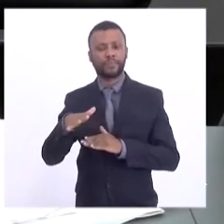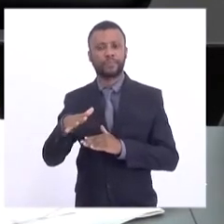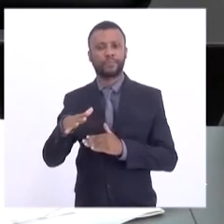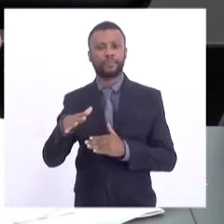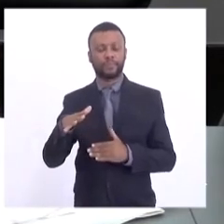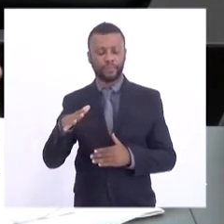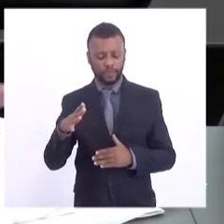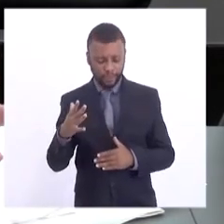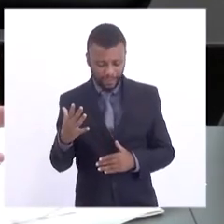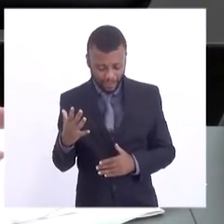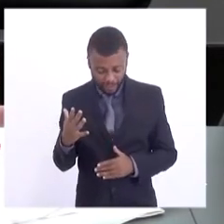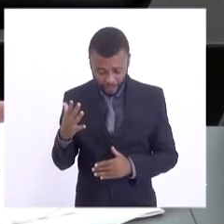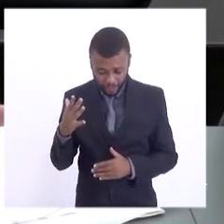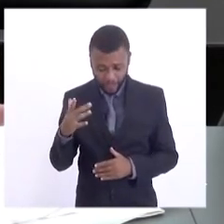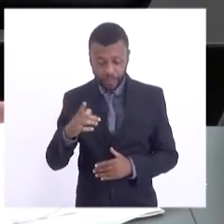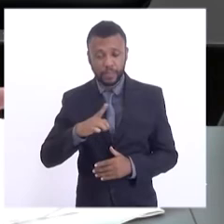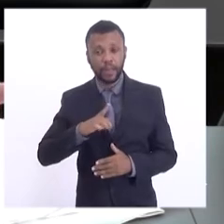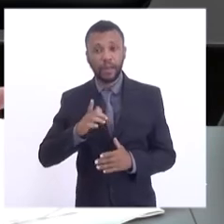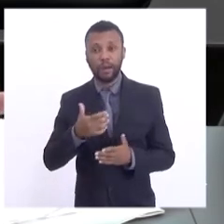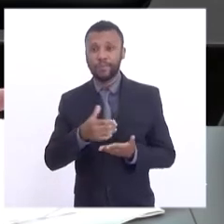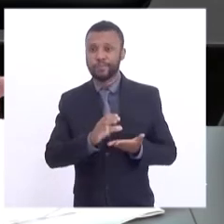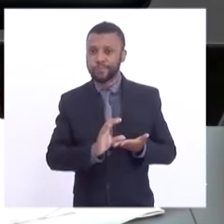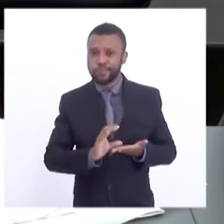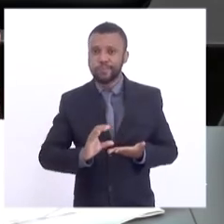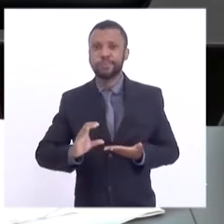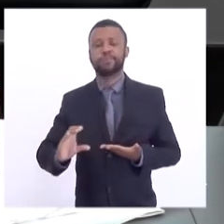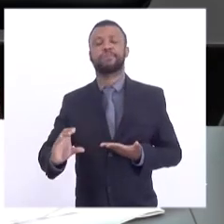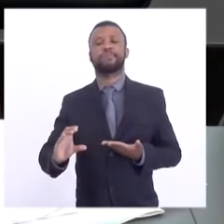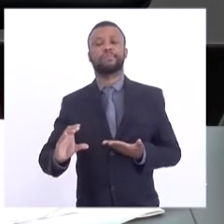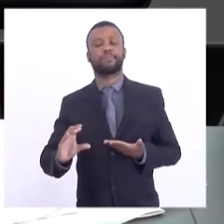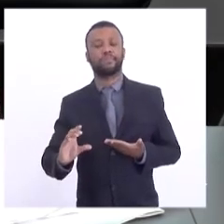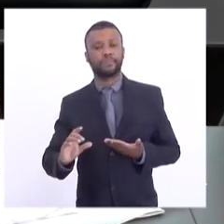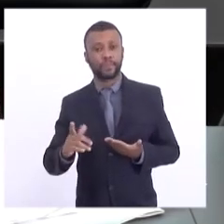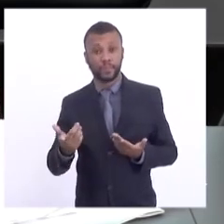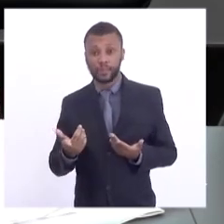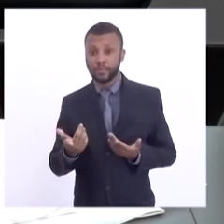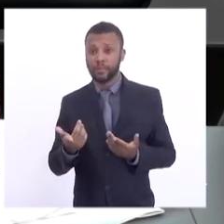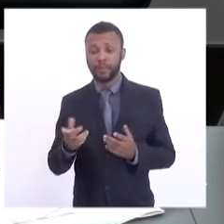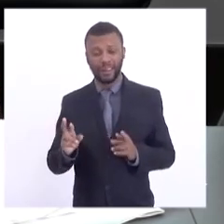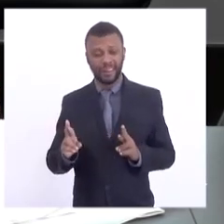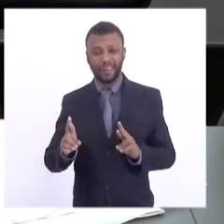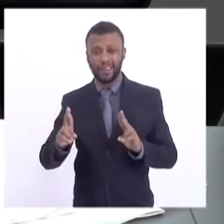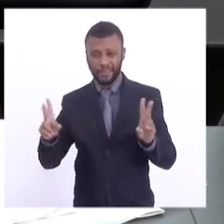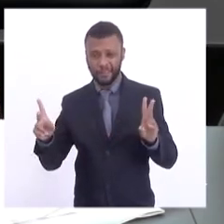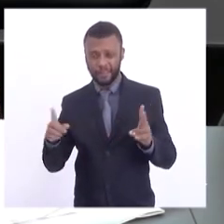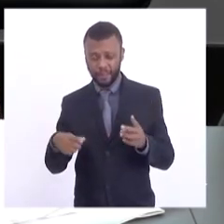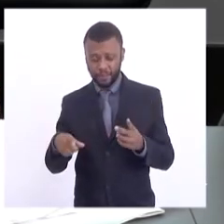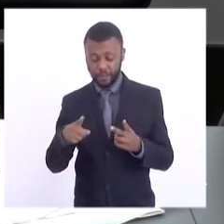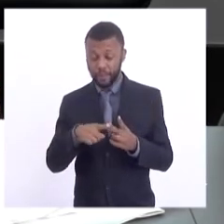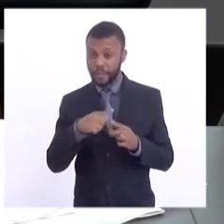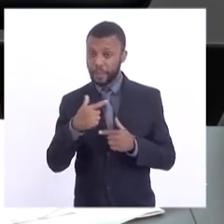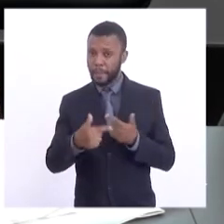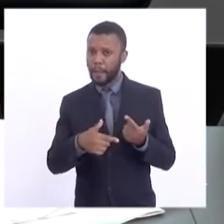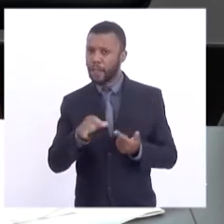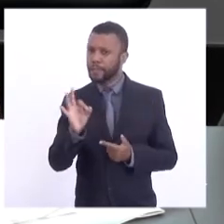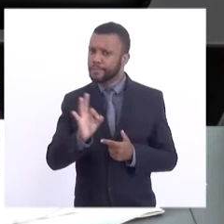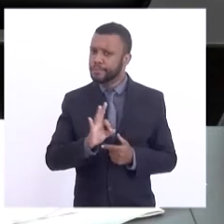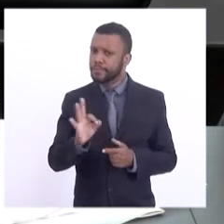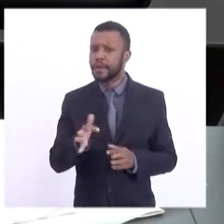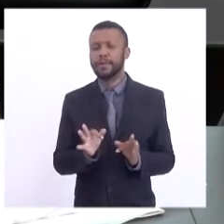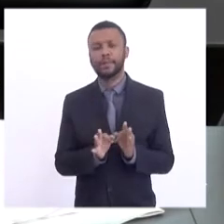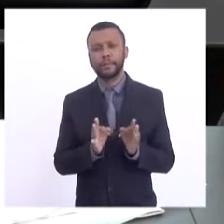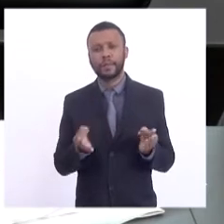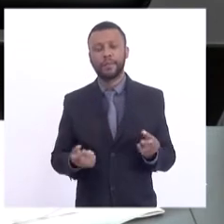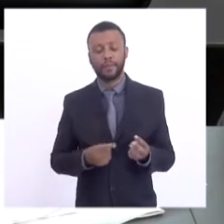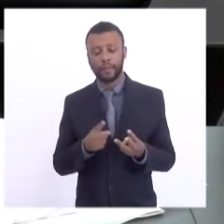de Capital capital bom então ele diferente do tempo que trabalha com microcrédito o frente e